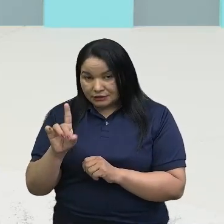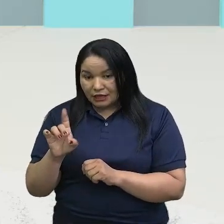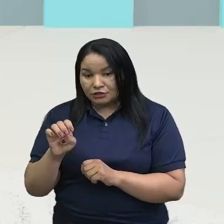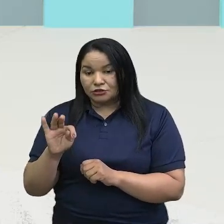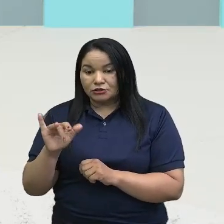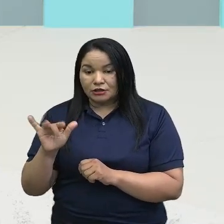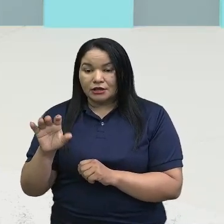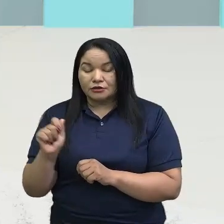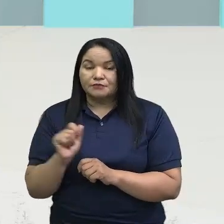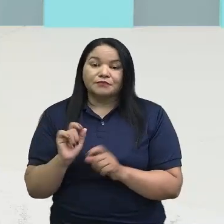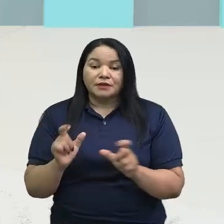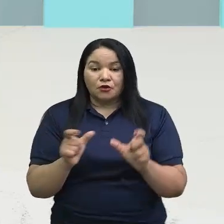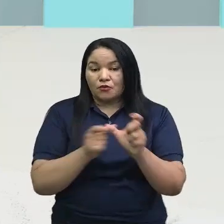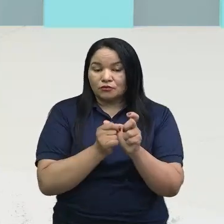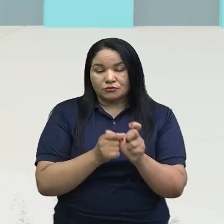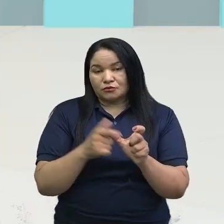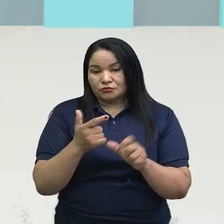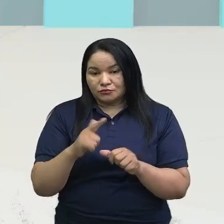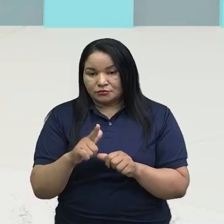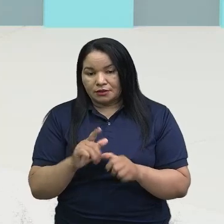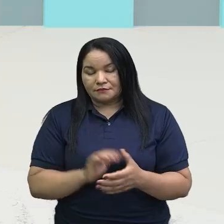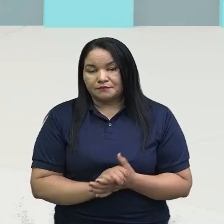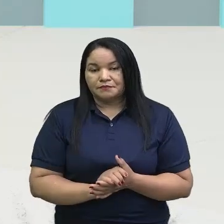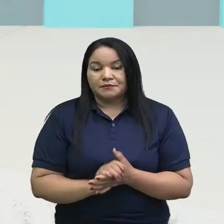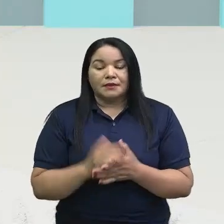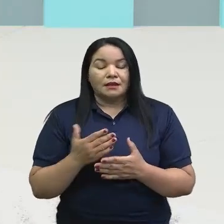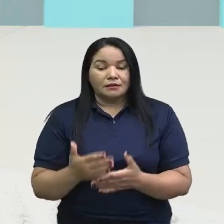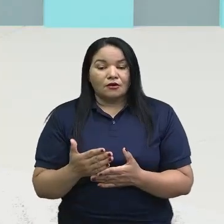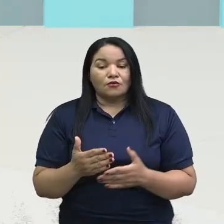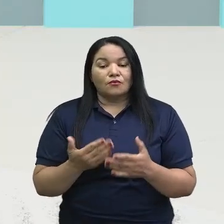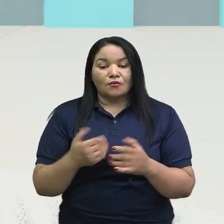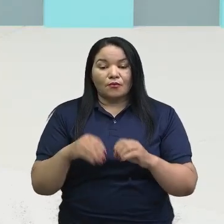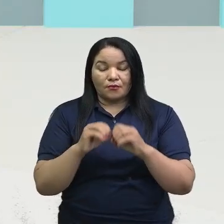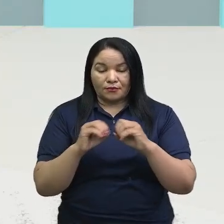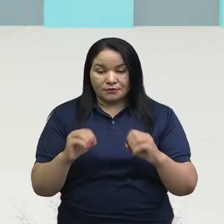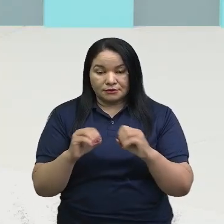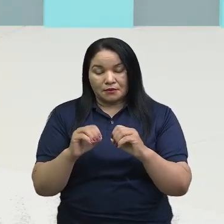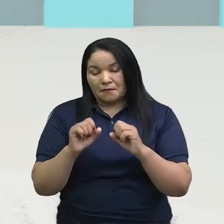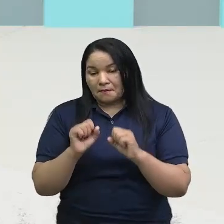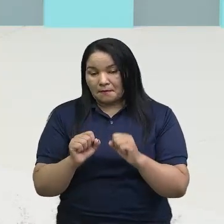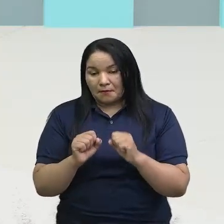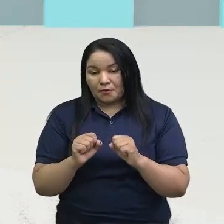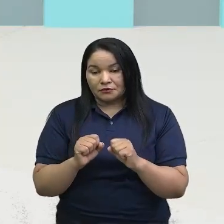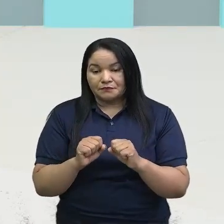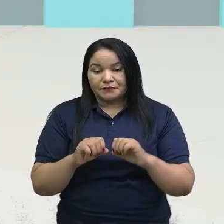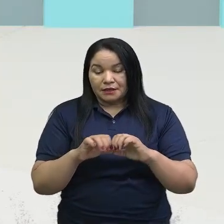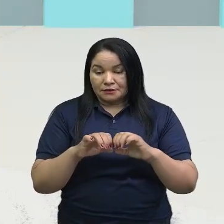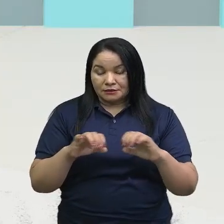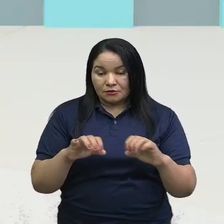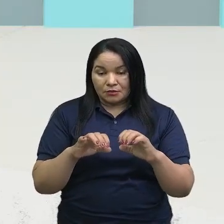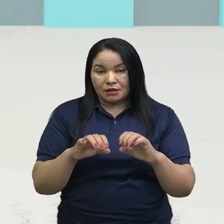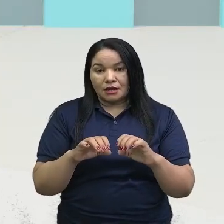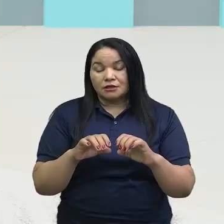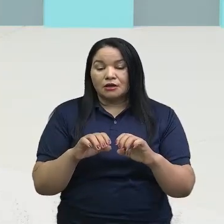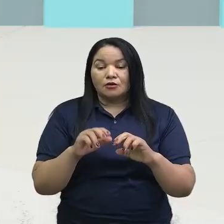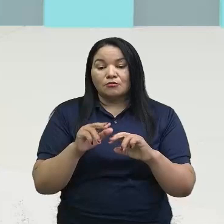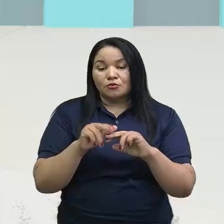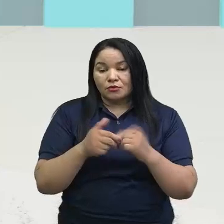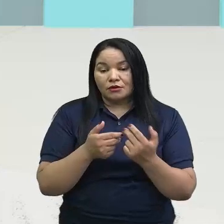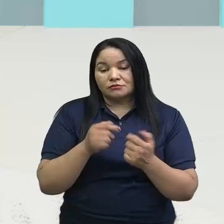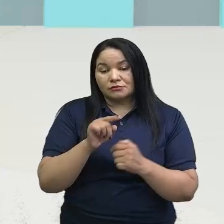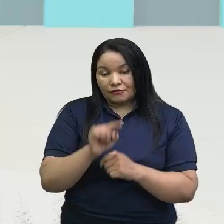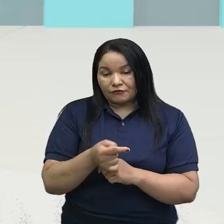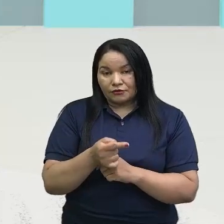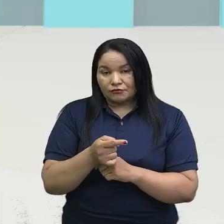há a presença da conjunção. Ou seja, as orações, elas são separadas por meio da